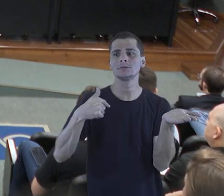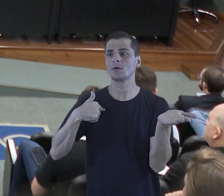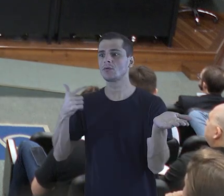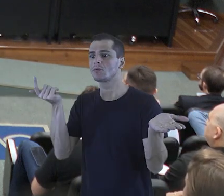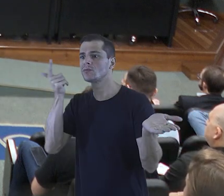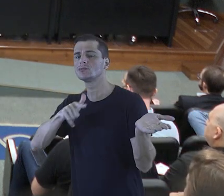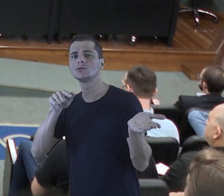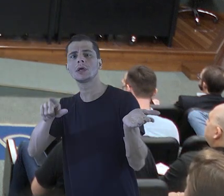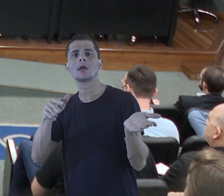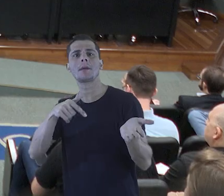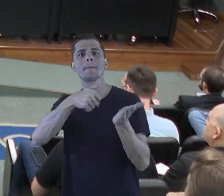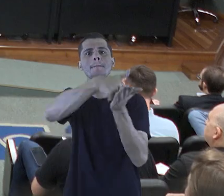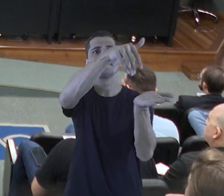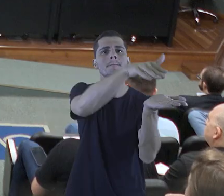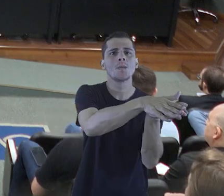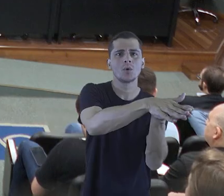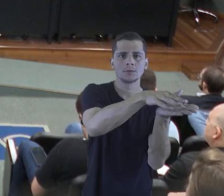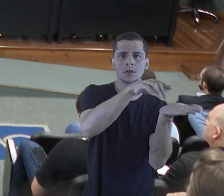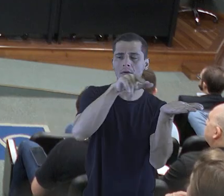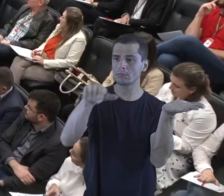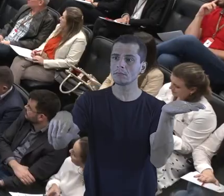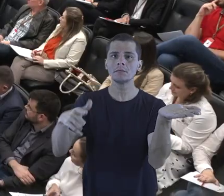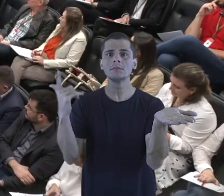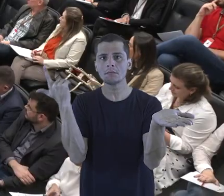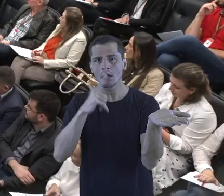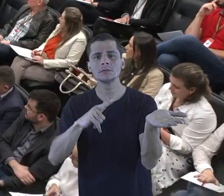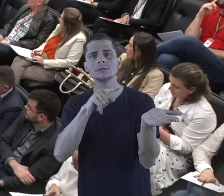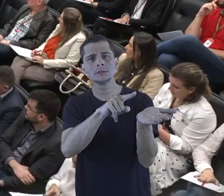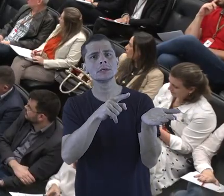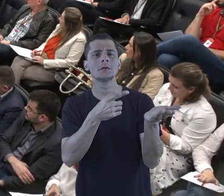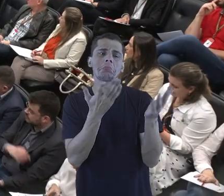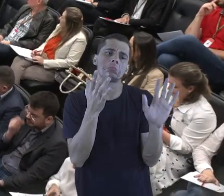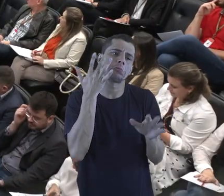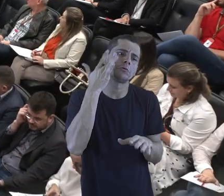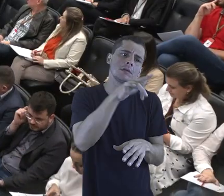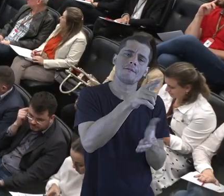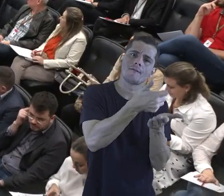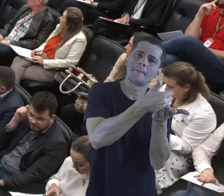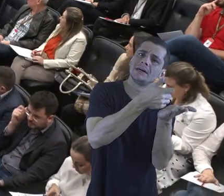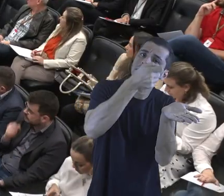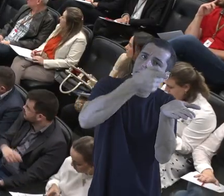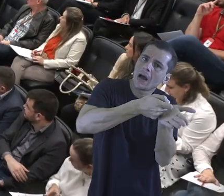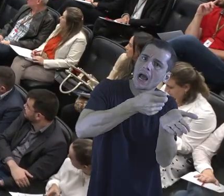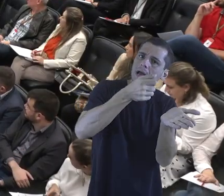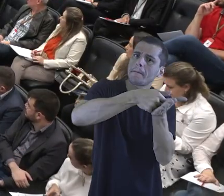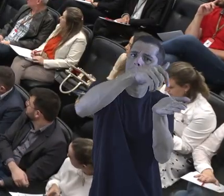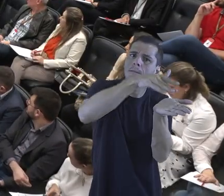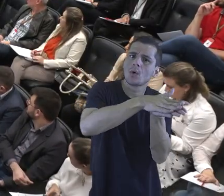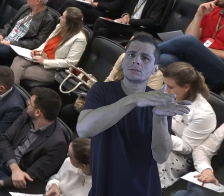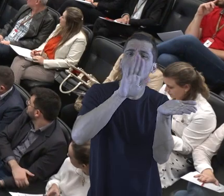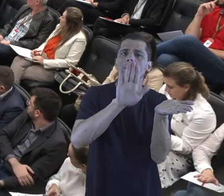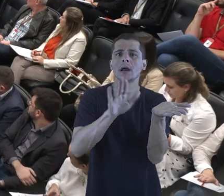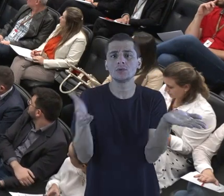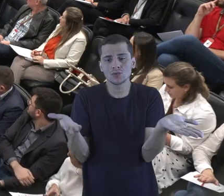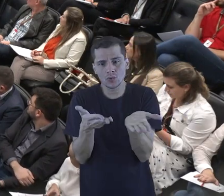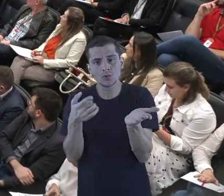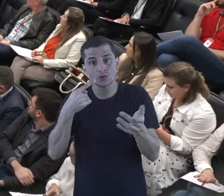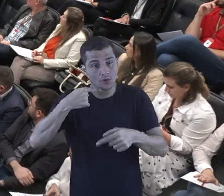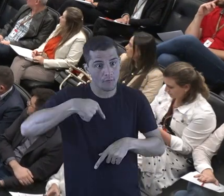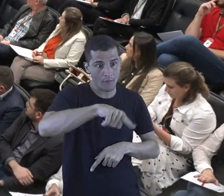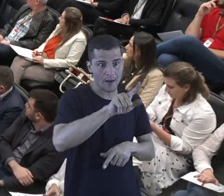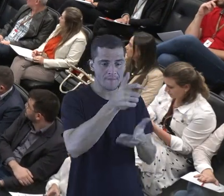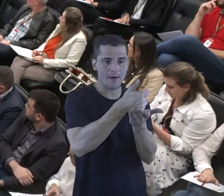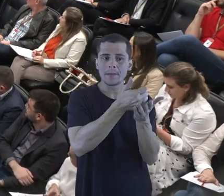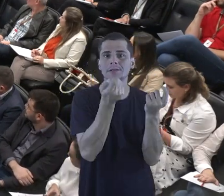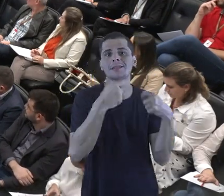pelo meu artigo, obviamente. Mas uns três, quatro dias depois, a farmácia foi multada por um órgão de defesa do consumidor. Uma